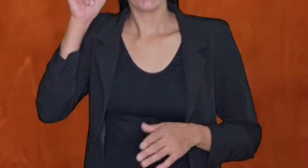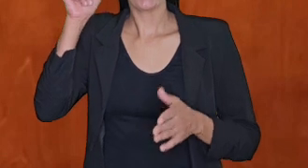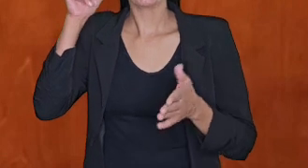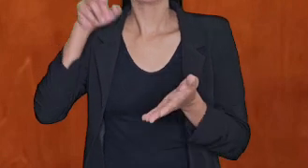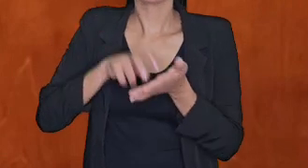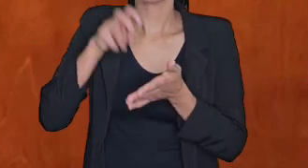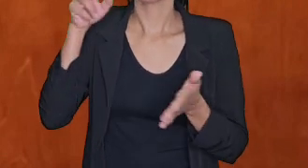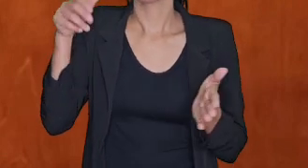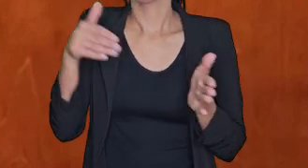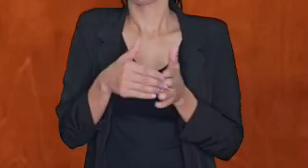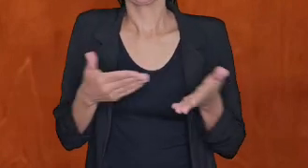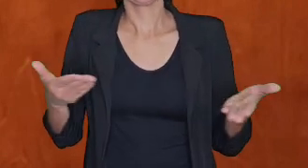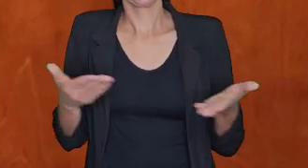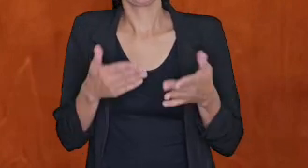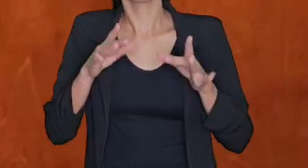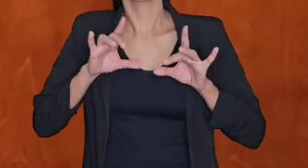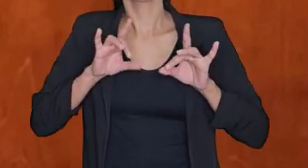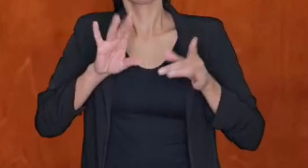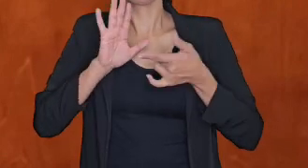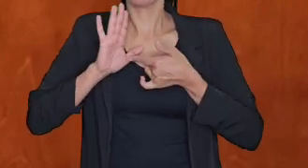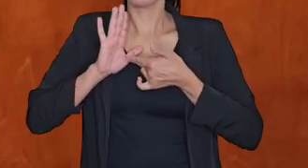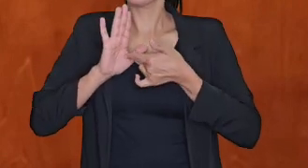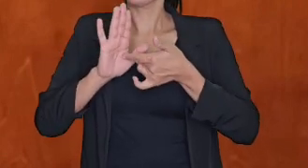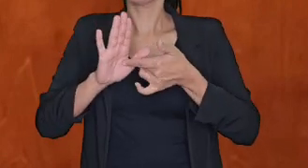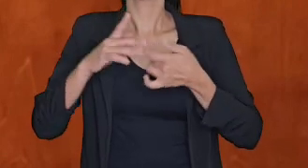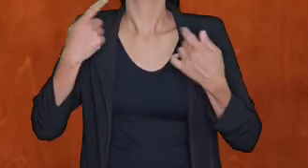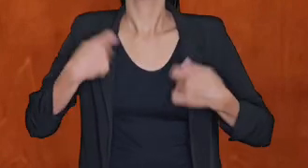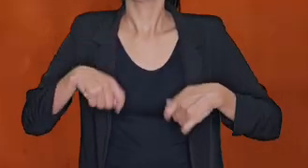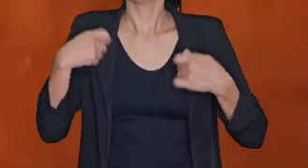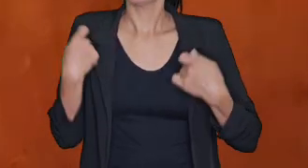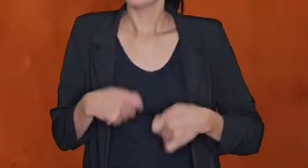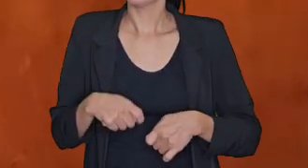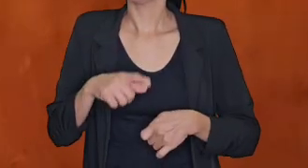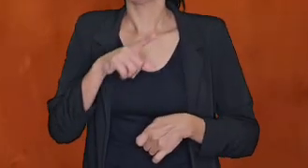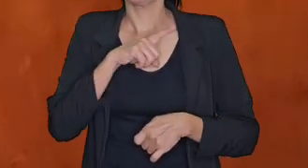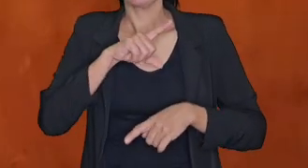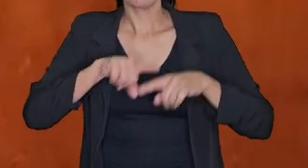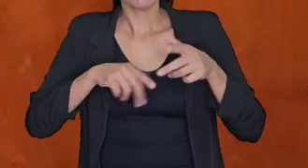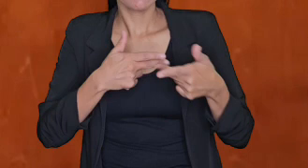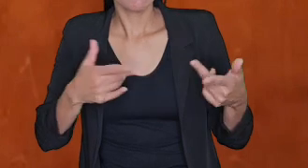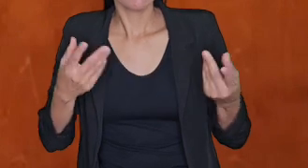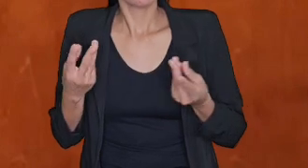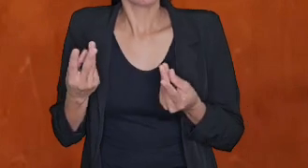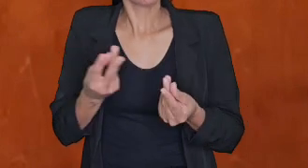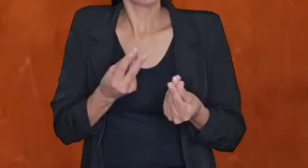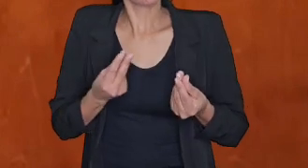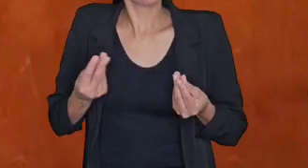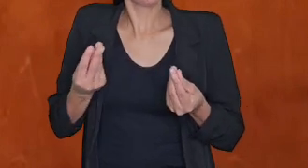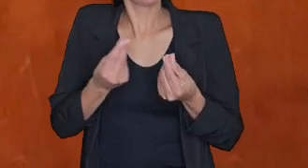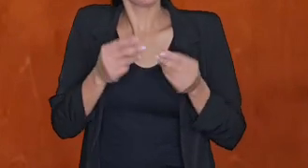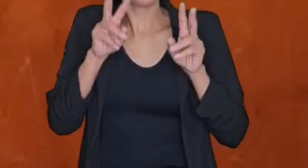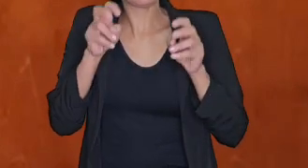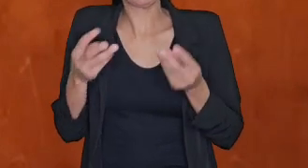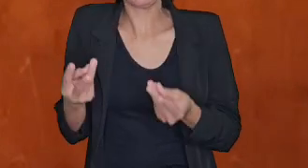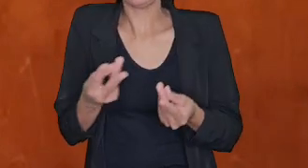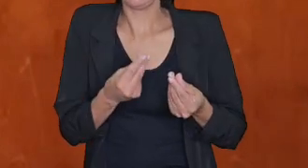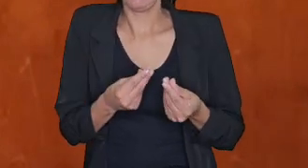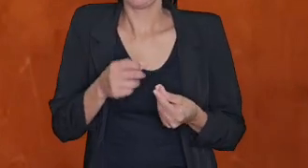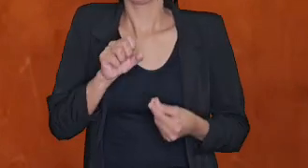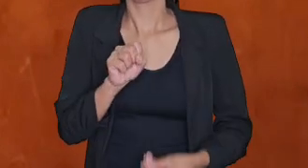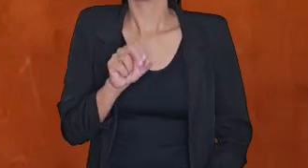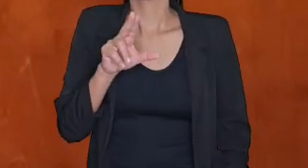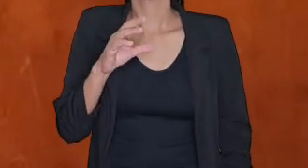que estiveram aqui desde ontem pela manhã, destacando e mostrando a necessidade de uma matéria